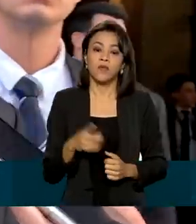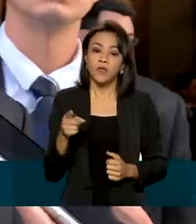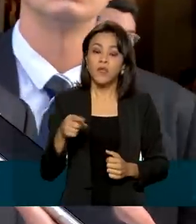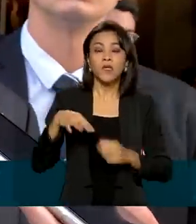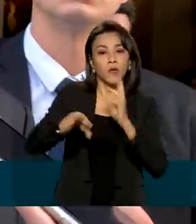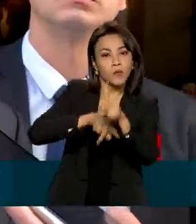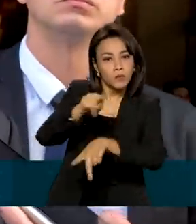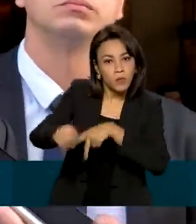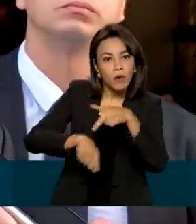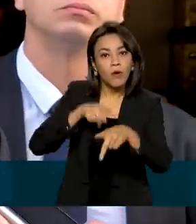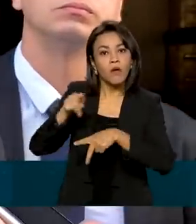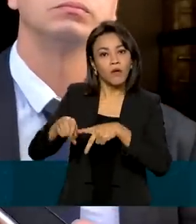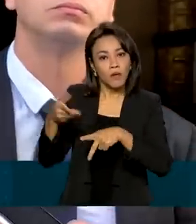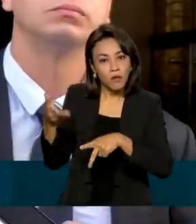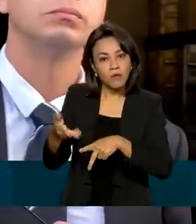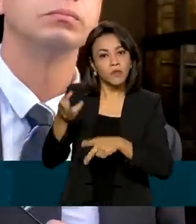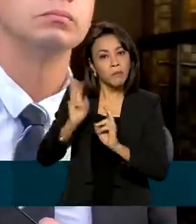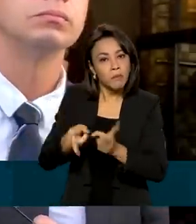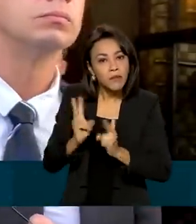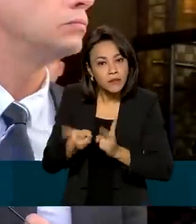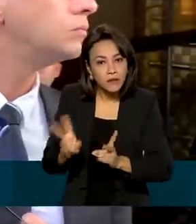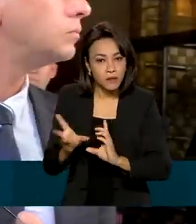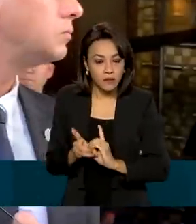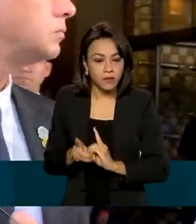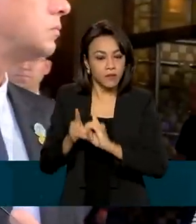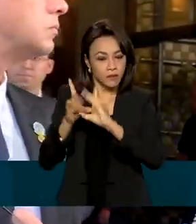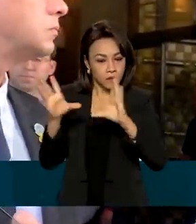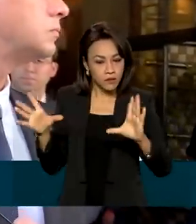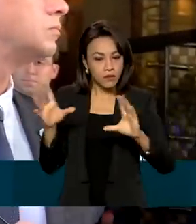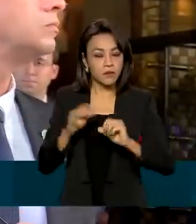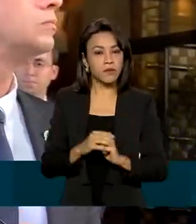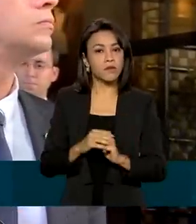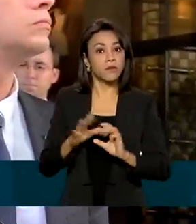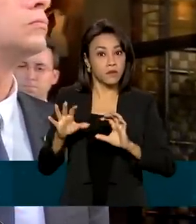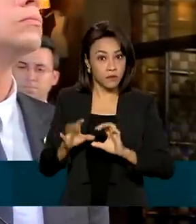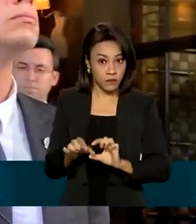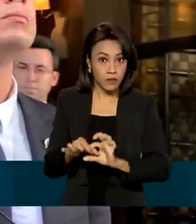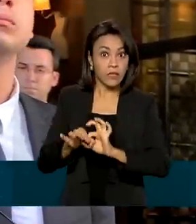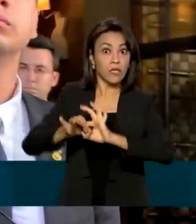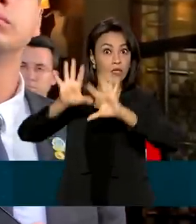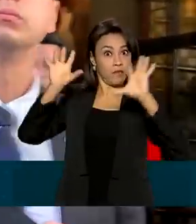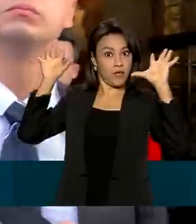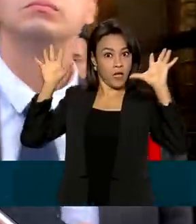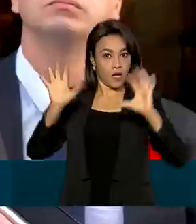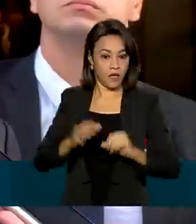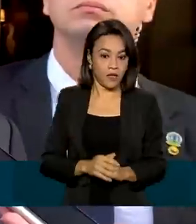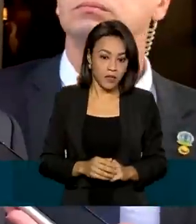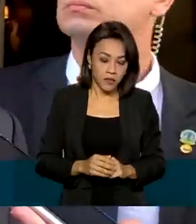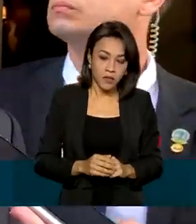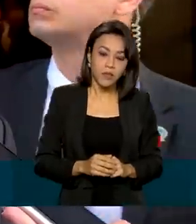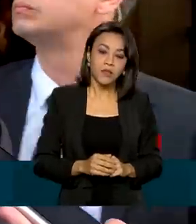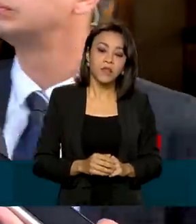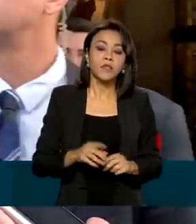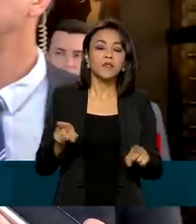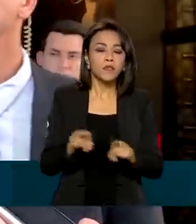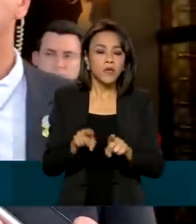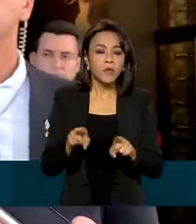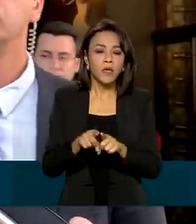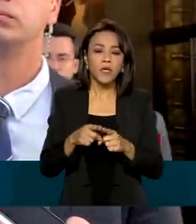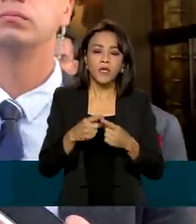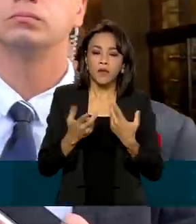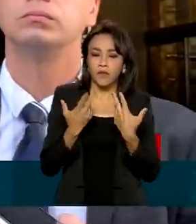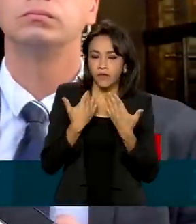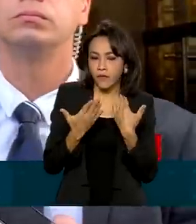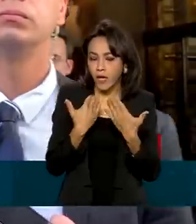povos, é a manutenção da democracia, da liberdade. Falamos sobre apertamento da Amazônia,